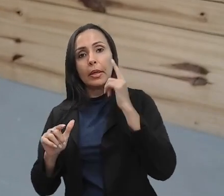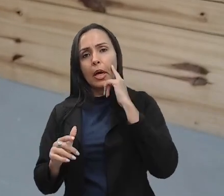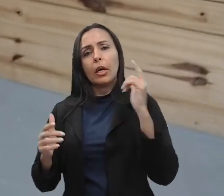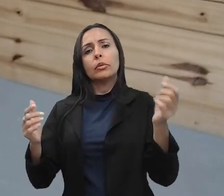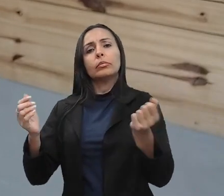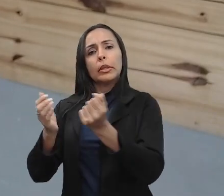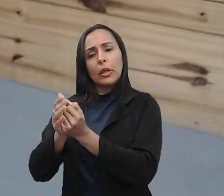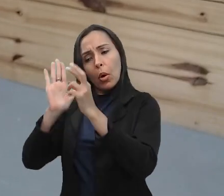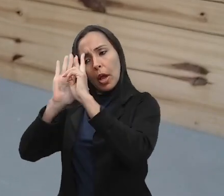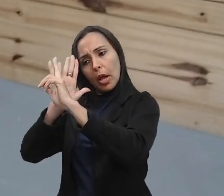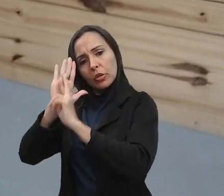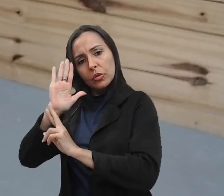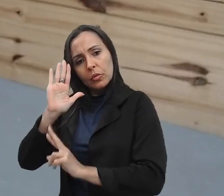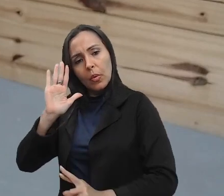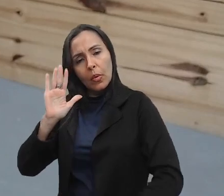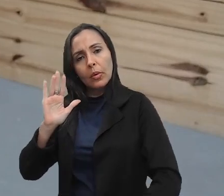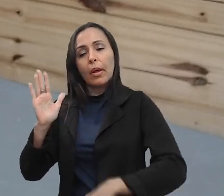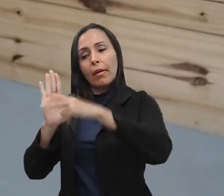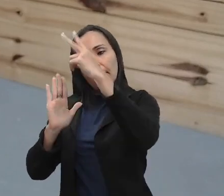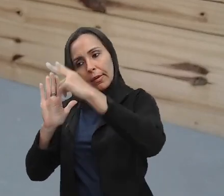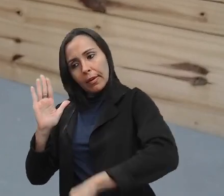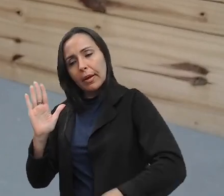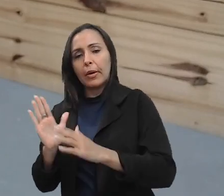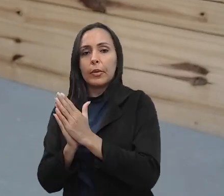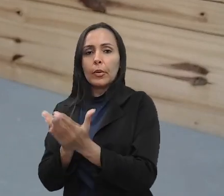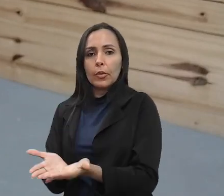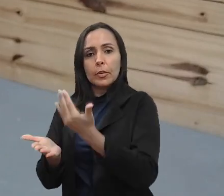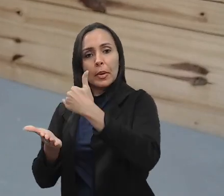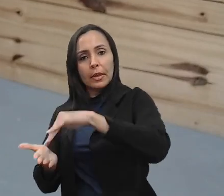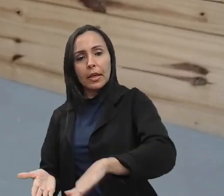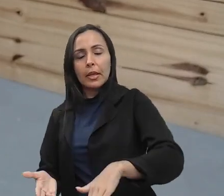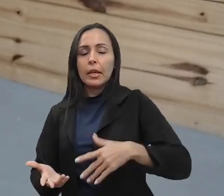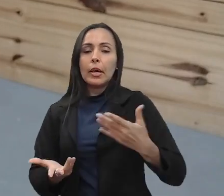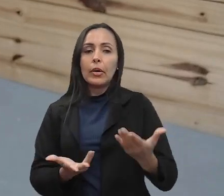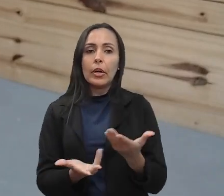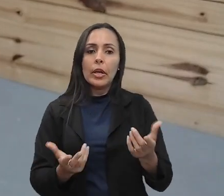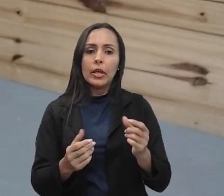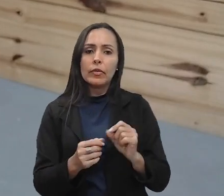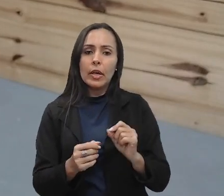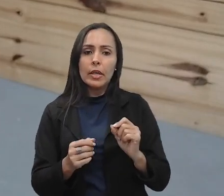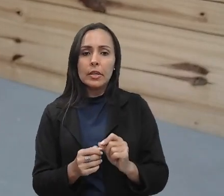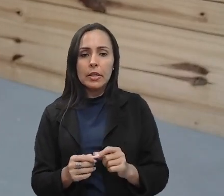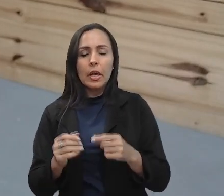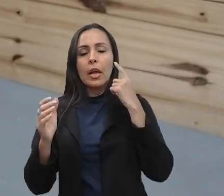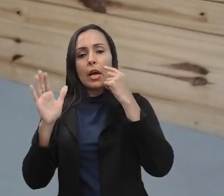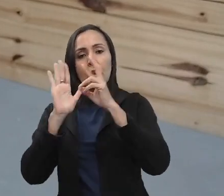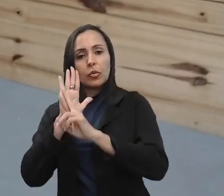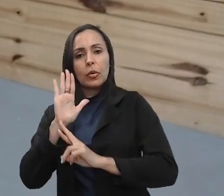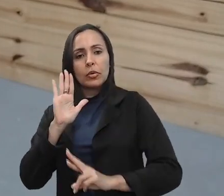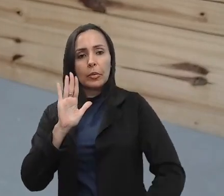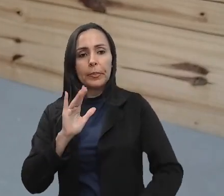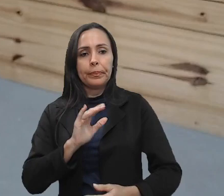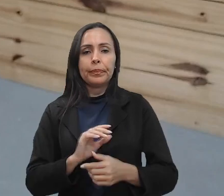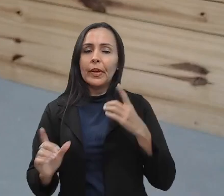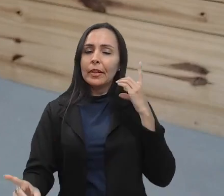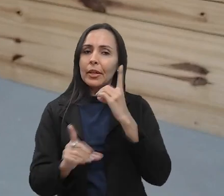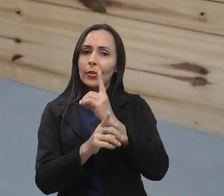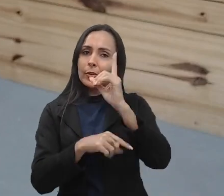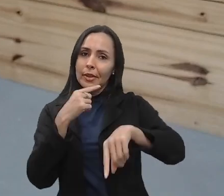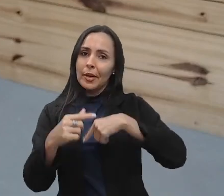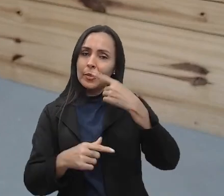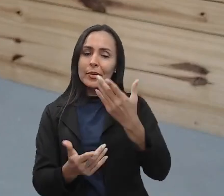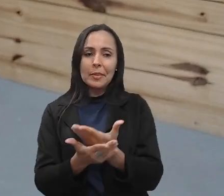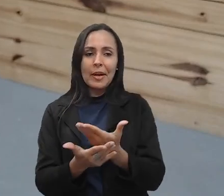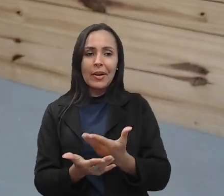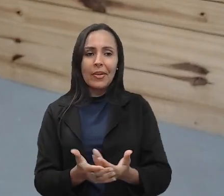exercícios, ler os nossos materiais, o nosso e-book e fazer as atividades do nosso fórum. Te encontro na nossa próxima